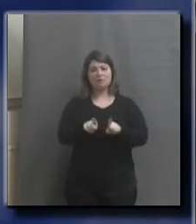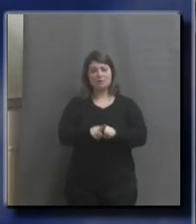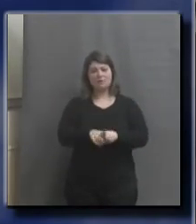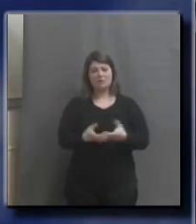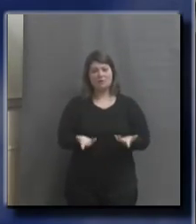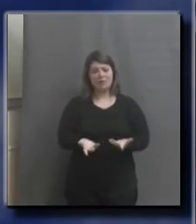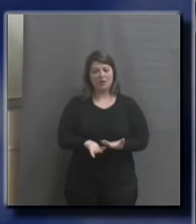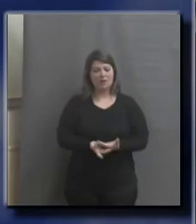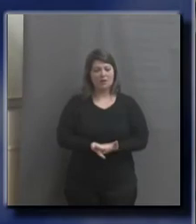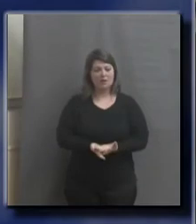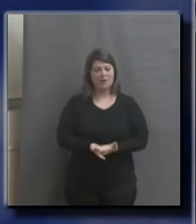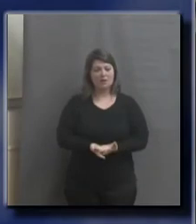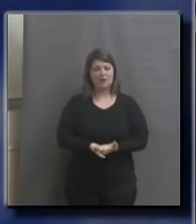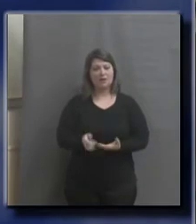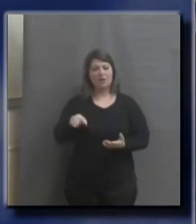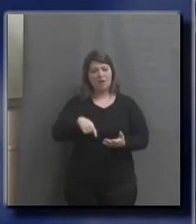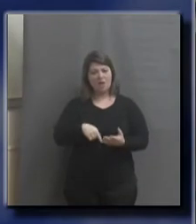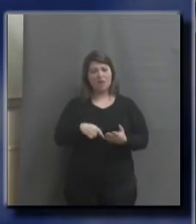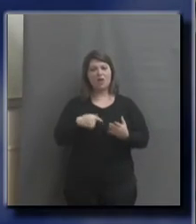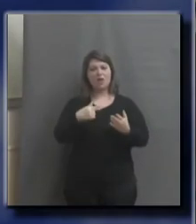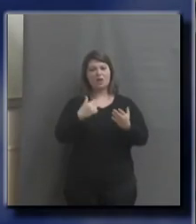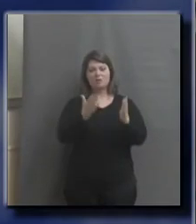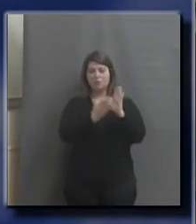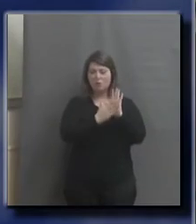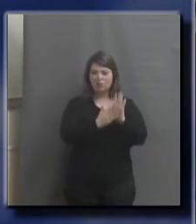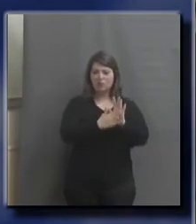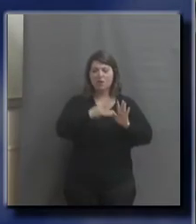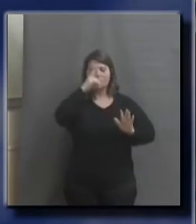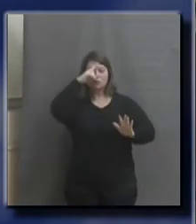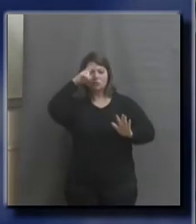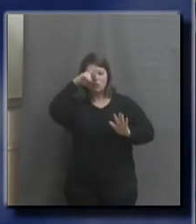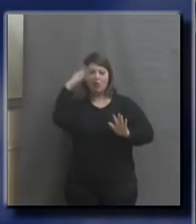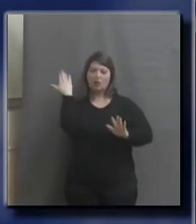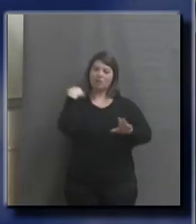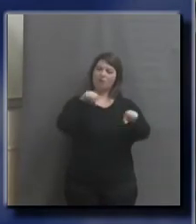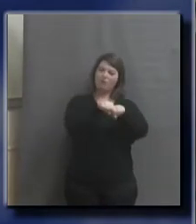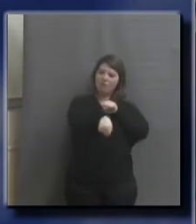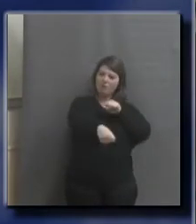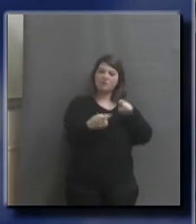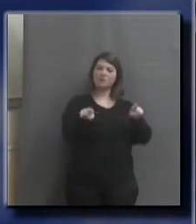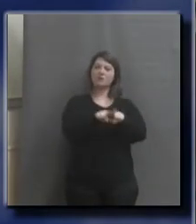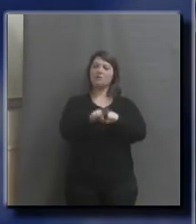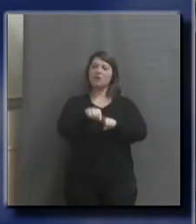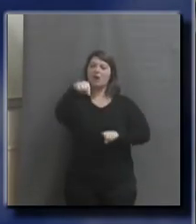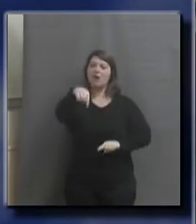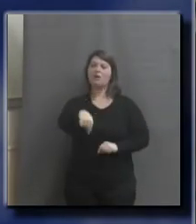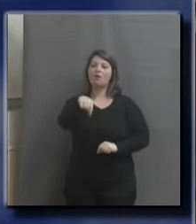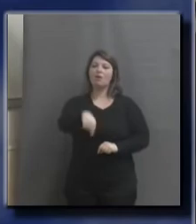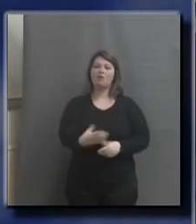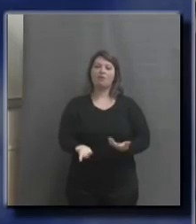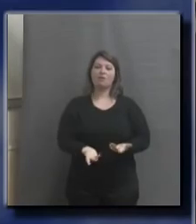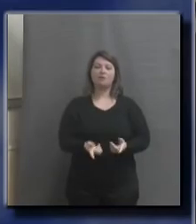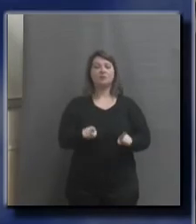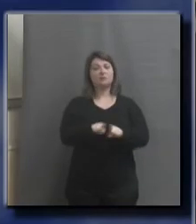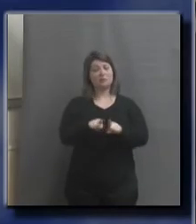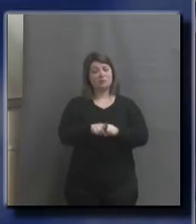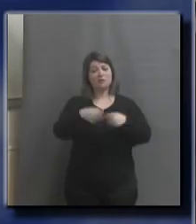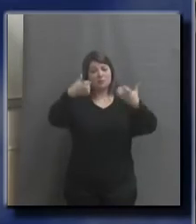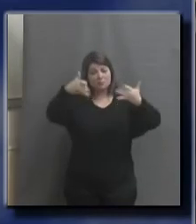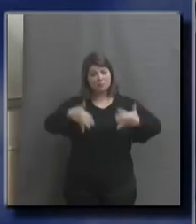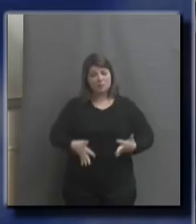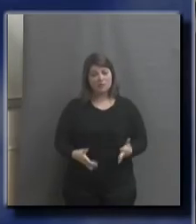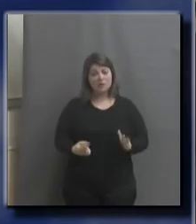contextualizando este processo histórico da formação e este momento, e abordando